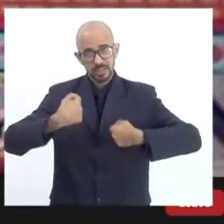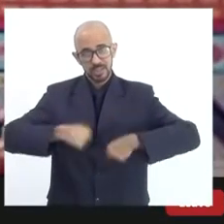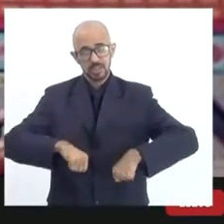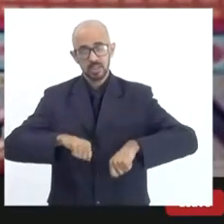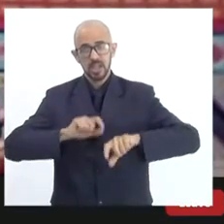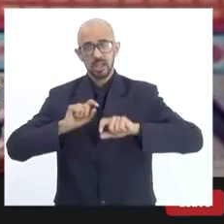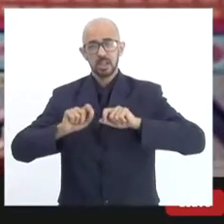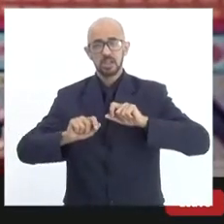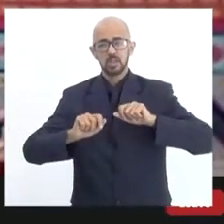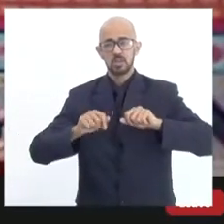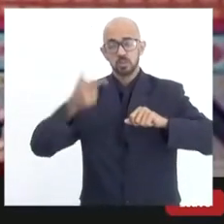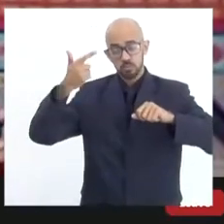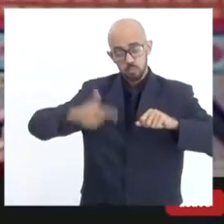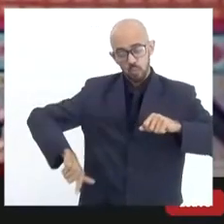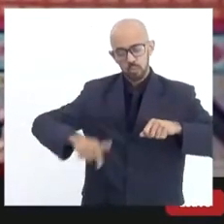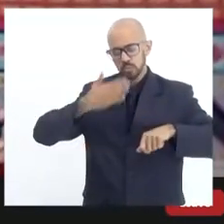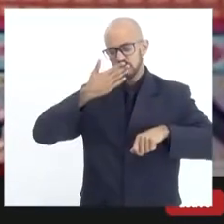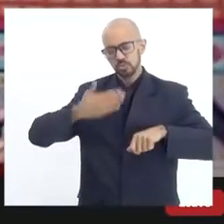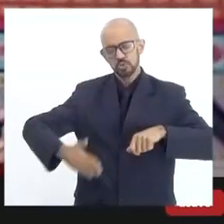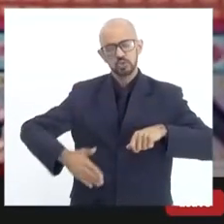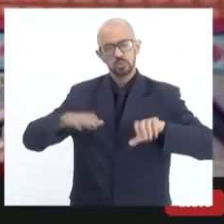necessidade de uma outra estética.